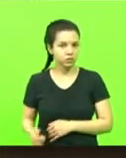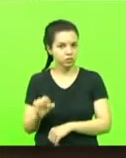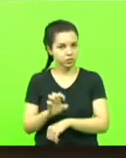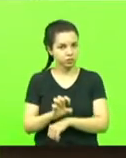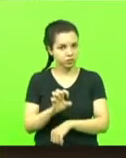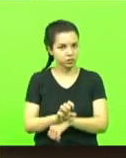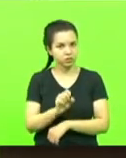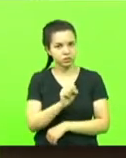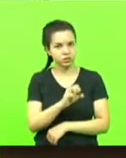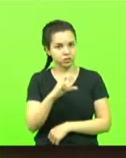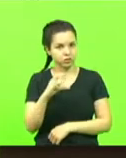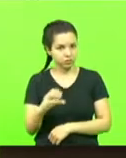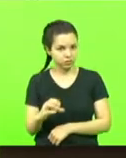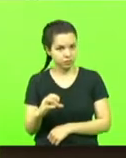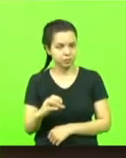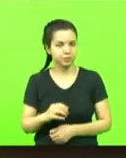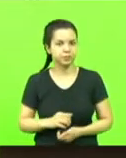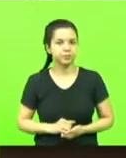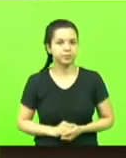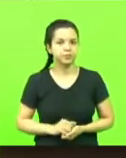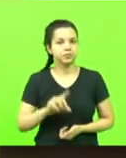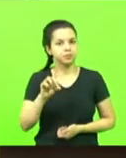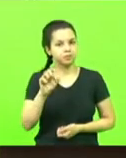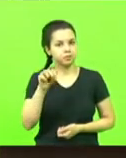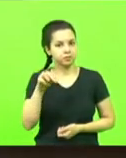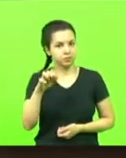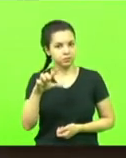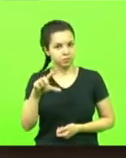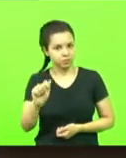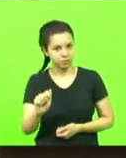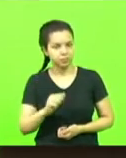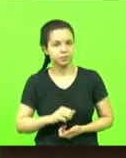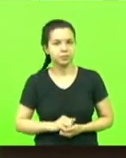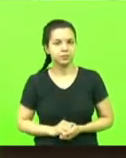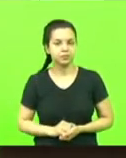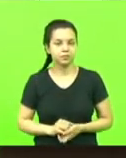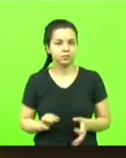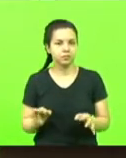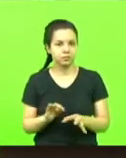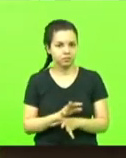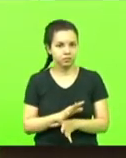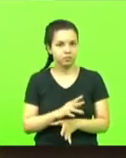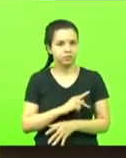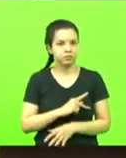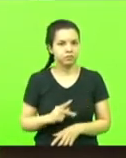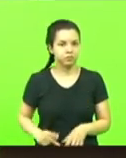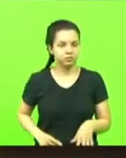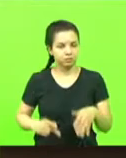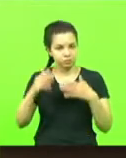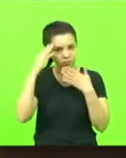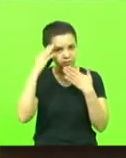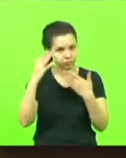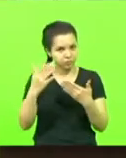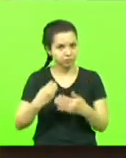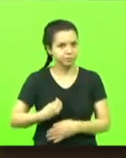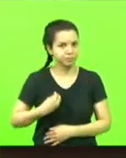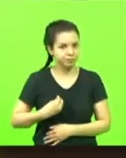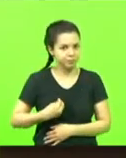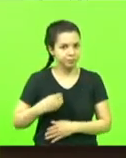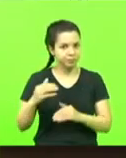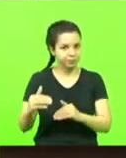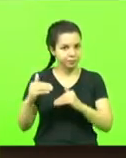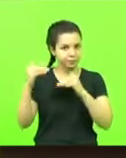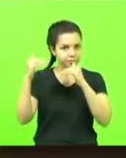Catarina, Daniela Cristina Rainer. Finalizando, o senhor presidente agradeceu a presença das autoridades com assento à